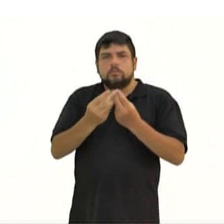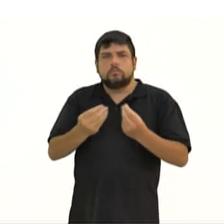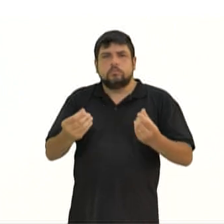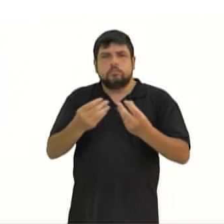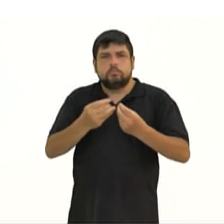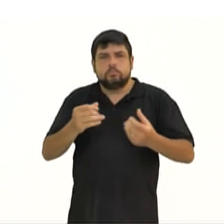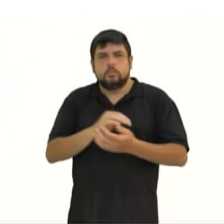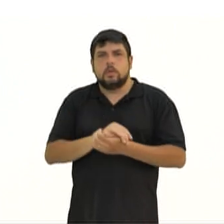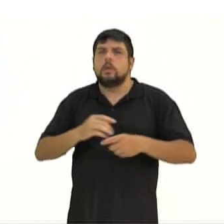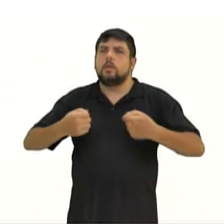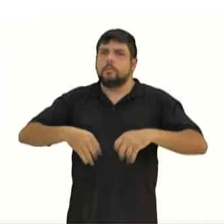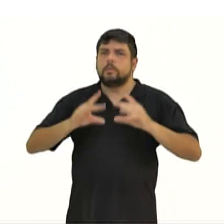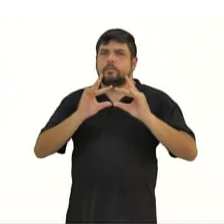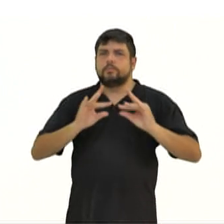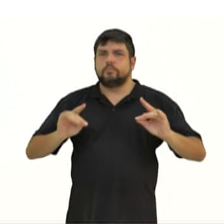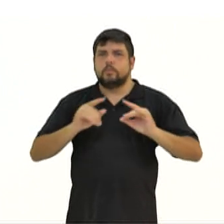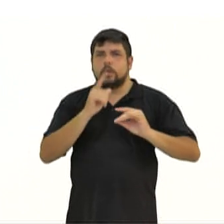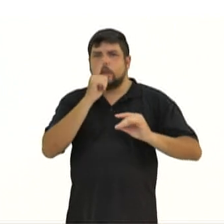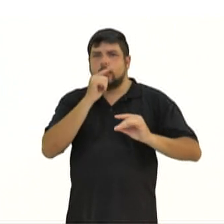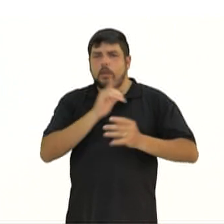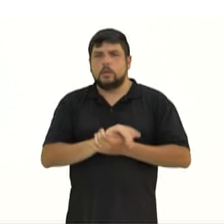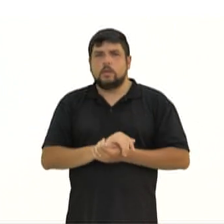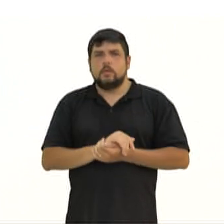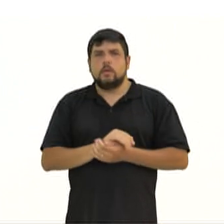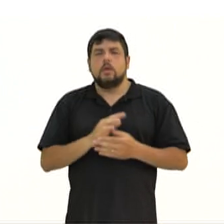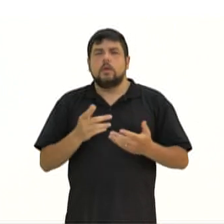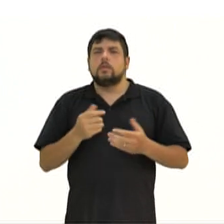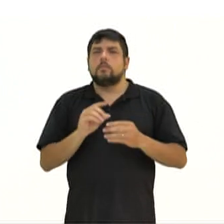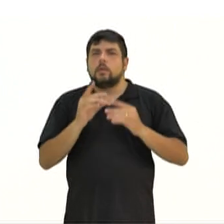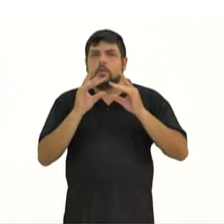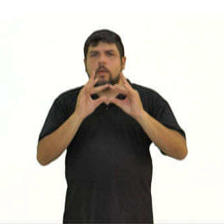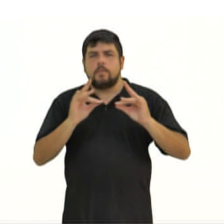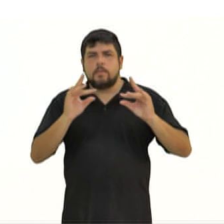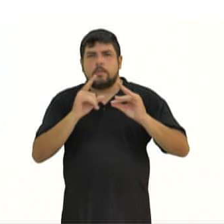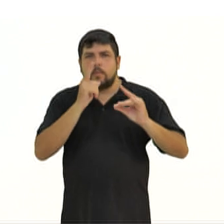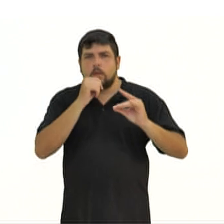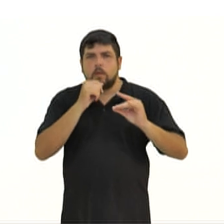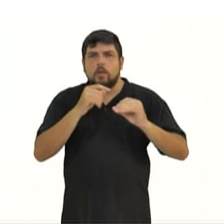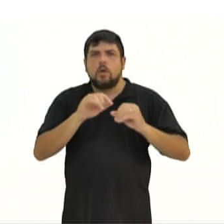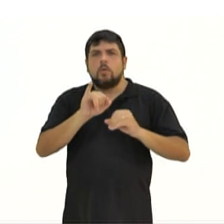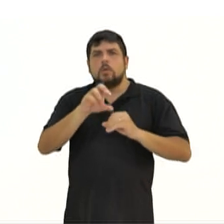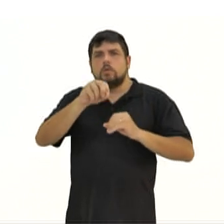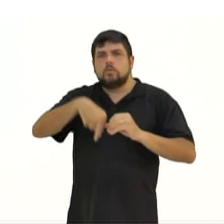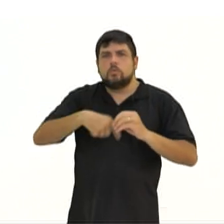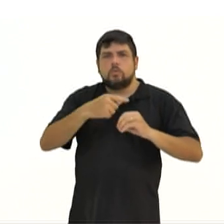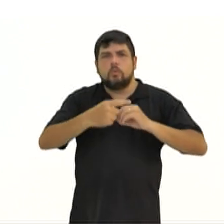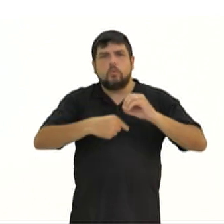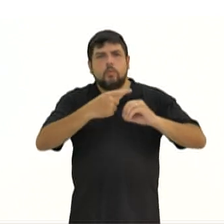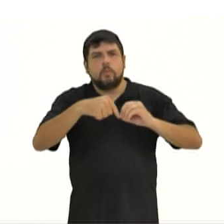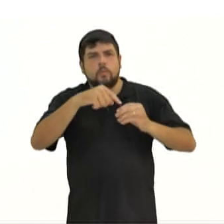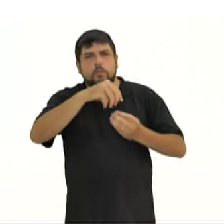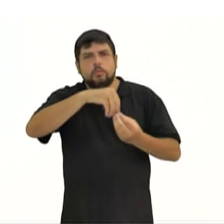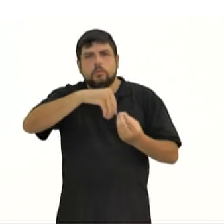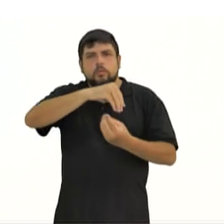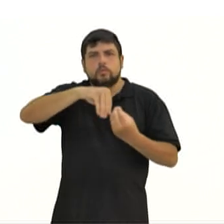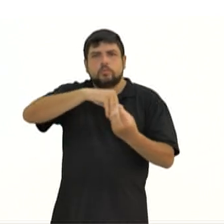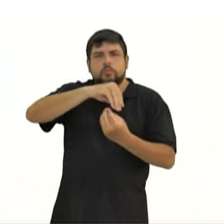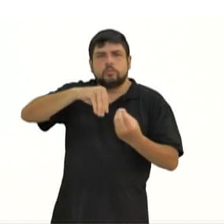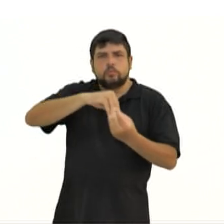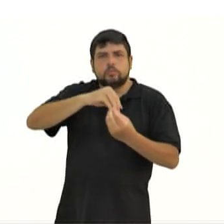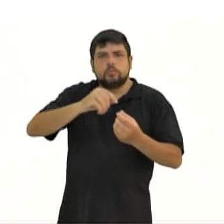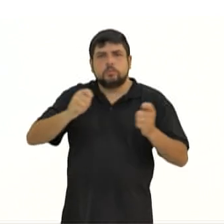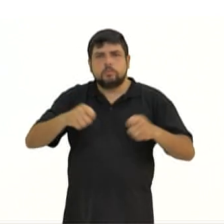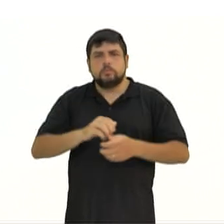Por só assim, no estado líquido, é que a gente vai ter mobilidade para que os íons possam circular e a gente tem então essa